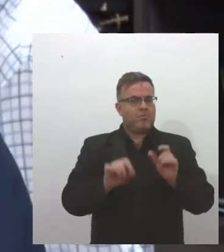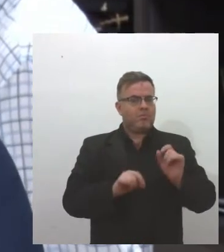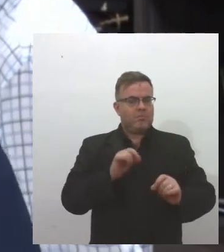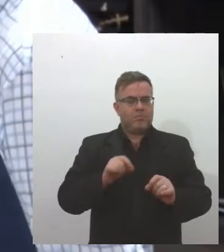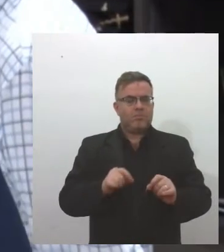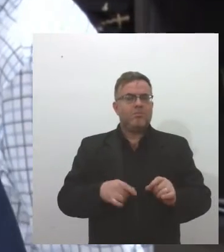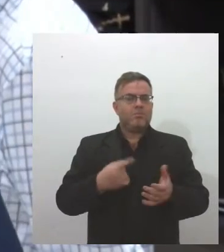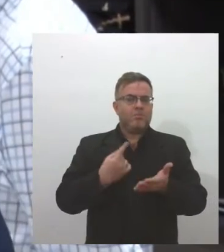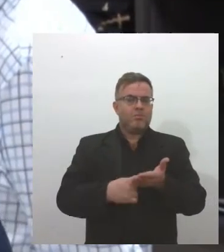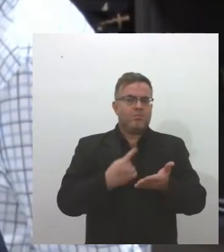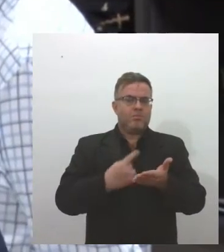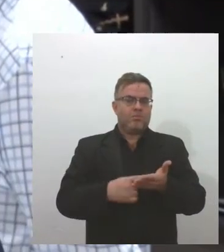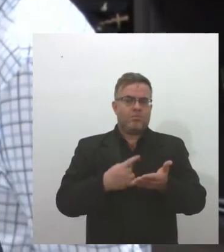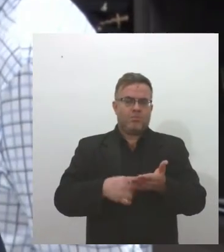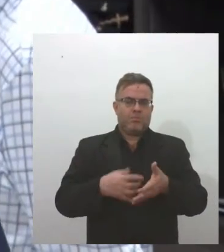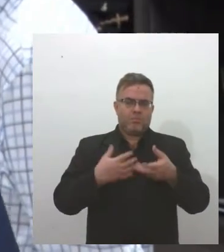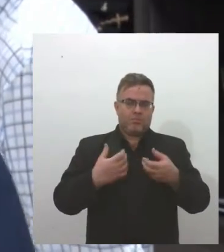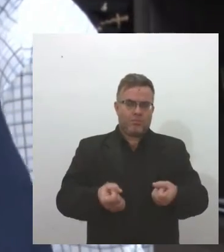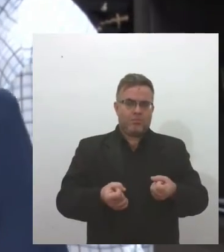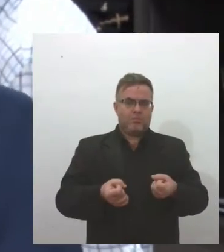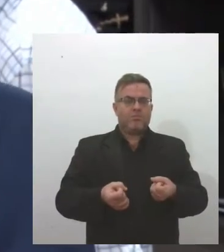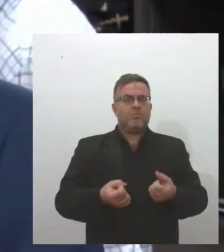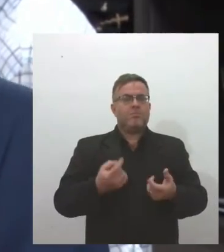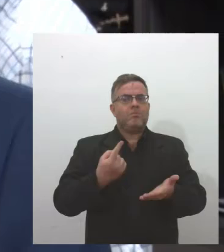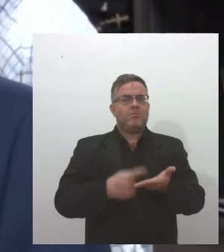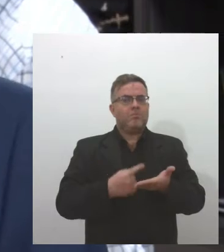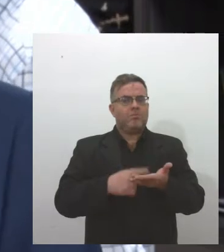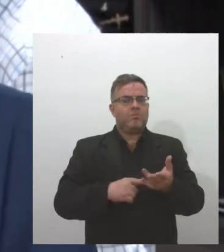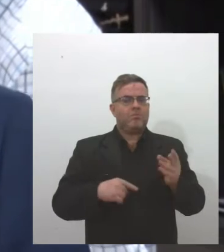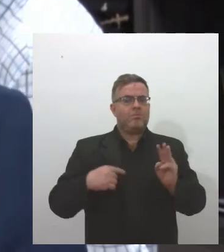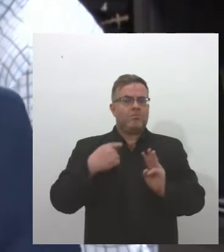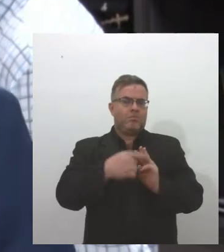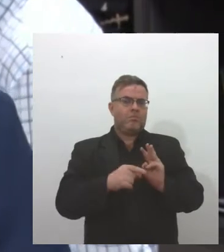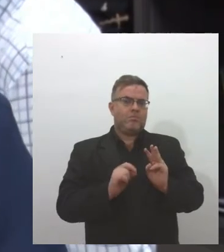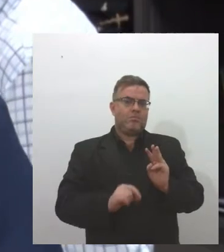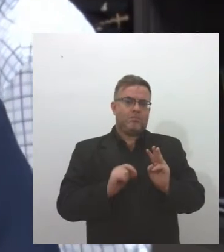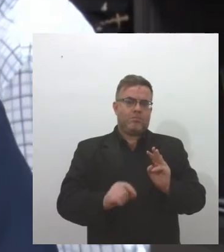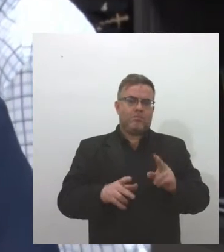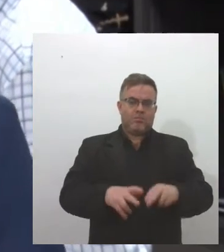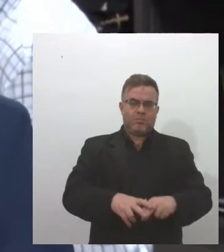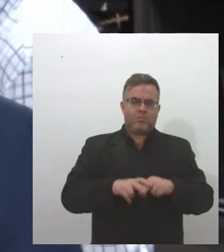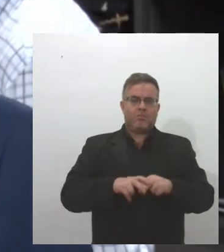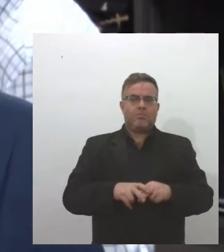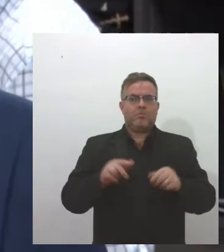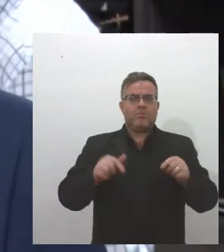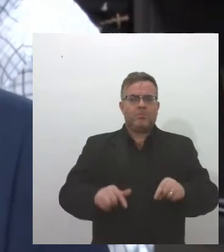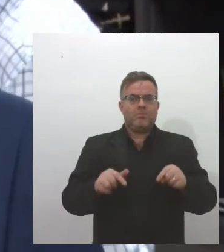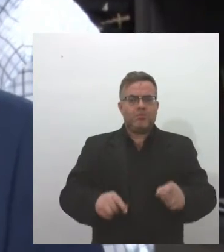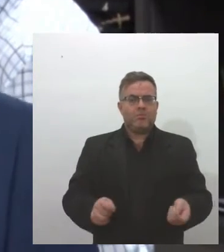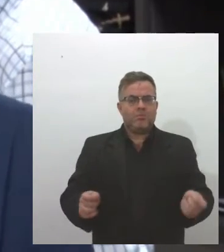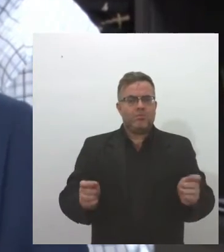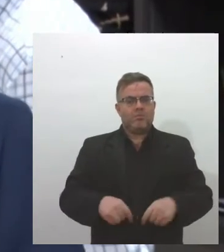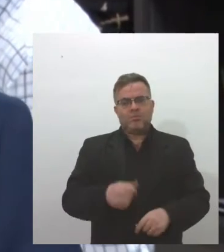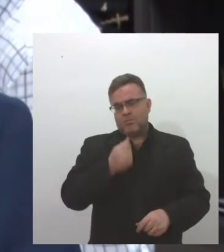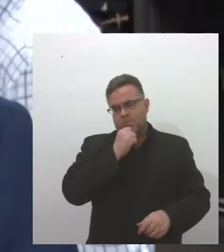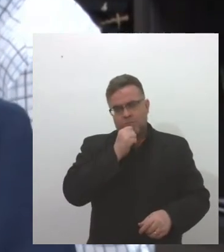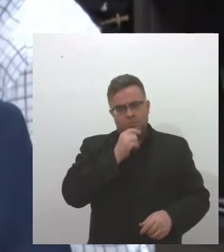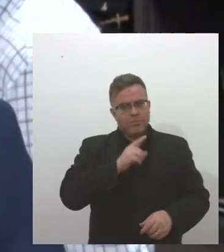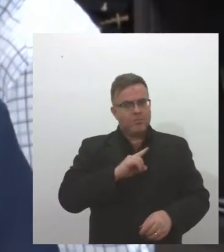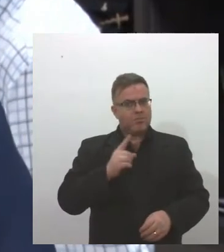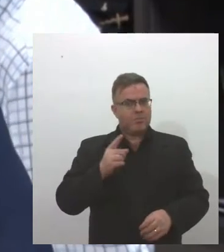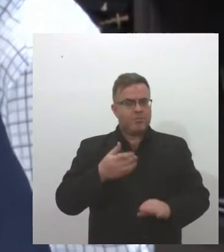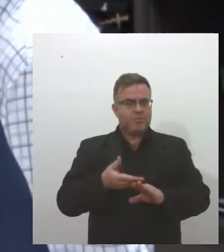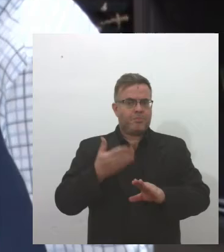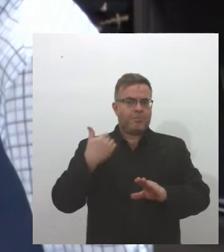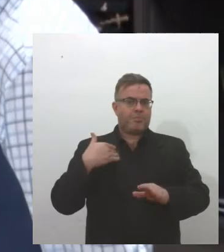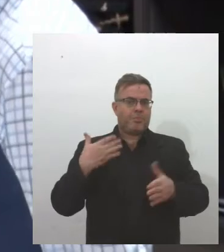qual abrigou a estrutura do comitê e do mecanismo. No nosso cenário, infelizmente, não foi possível diante de uma situação